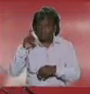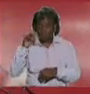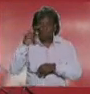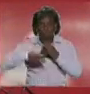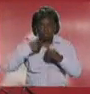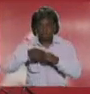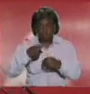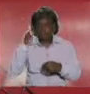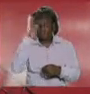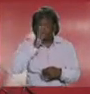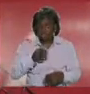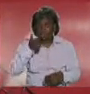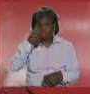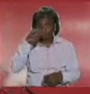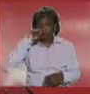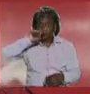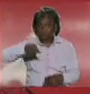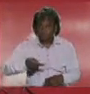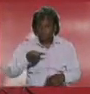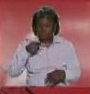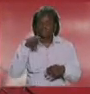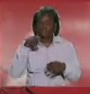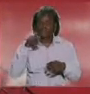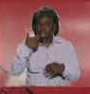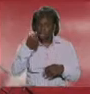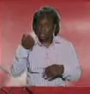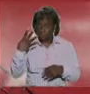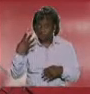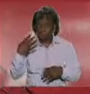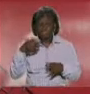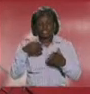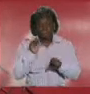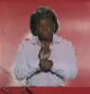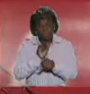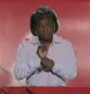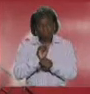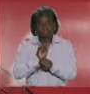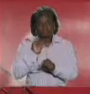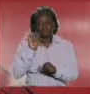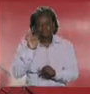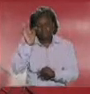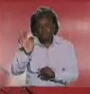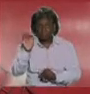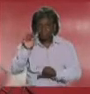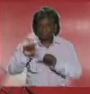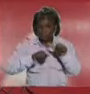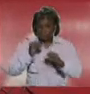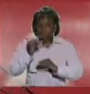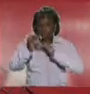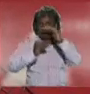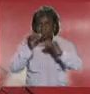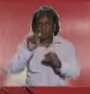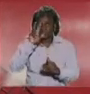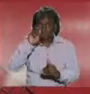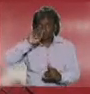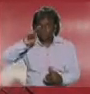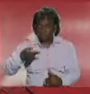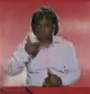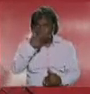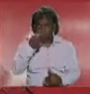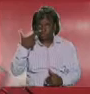chegou a 13 bilhões de reais só em 2014. Espera-se, com o crescimento desse setor, que esse valor aumente para 50 bilhões em